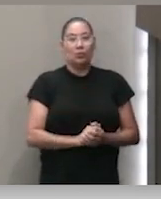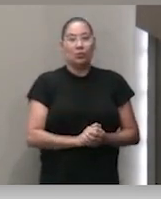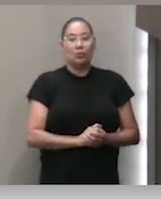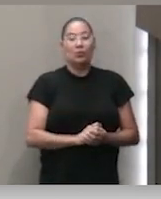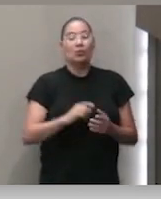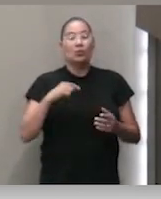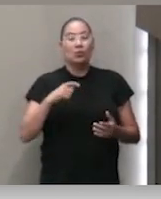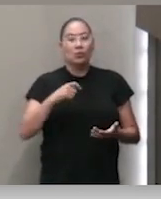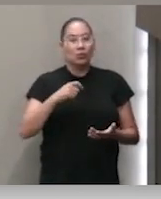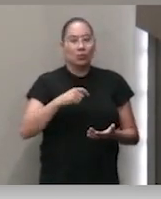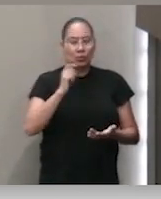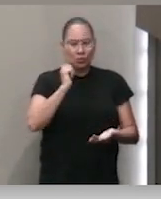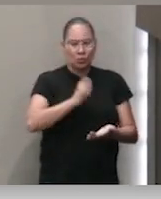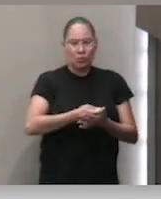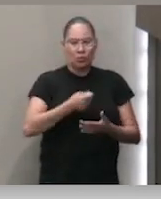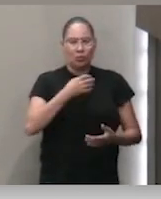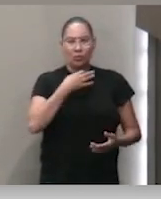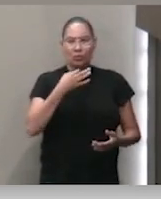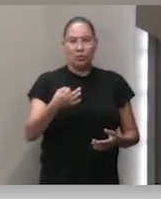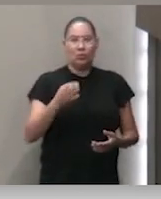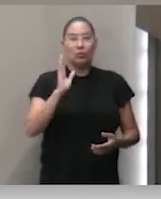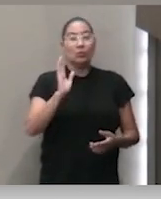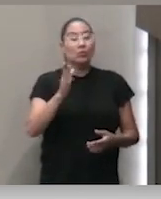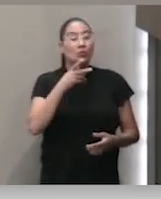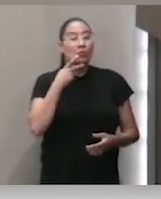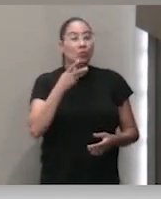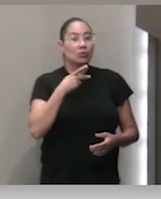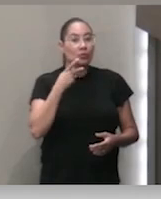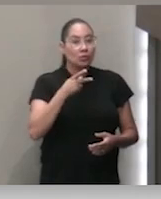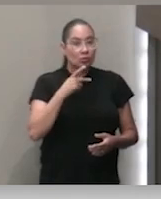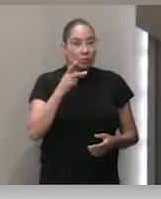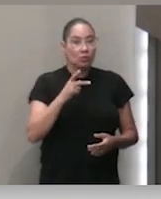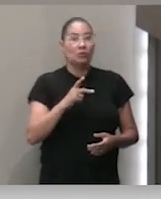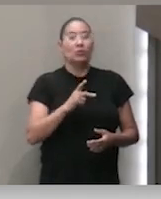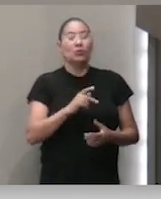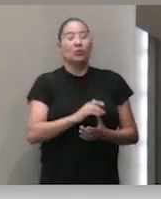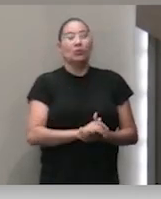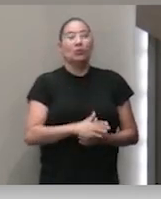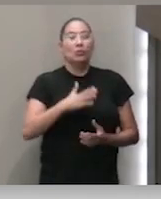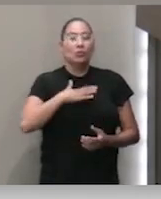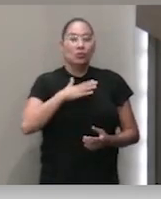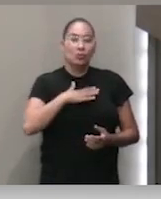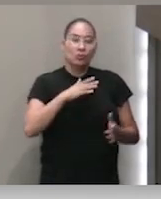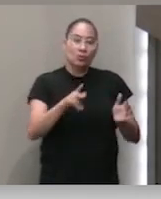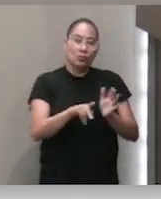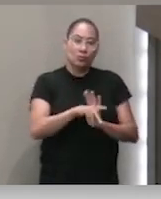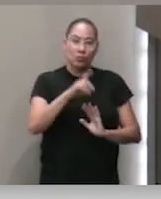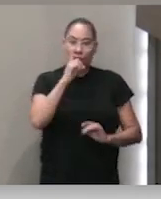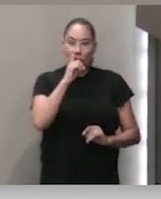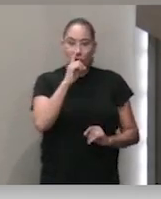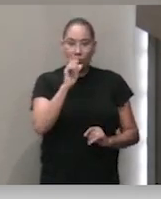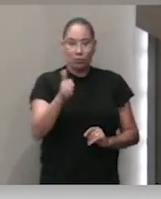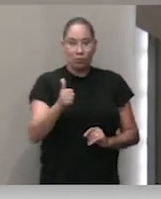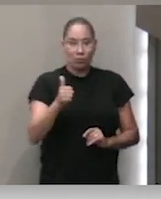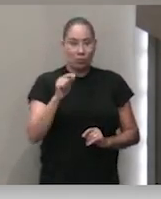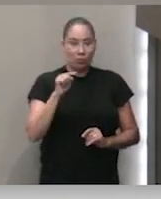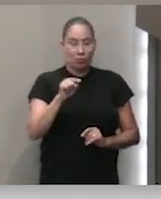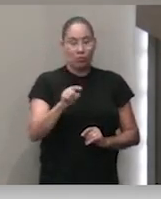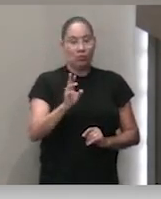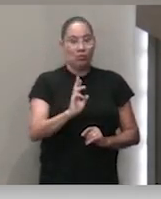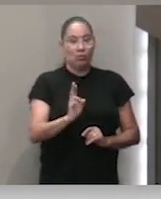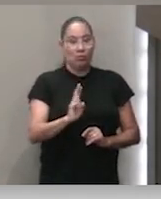são cobranças absurdas, falei já aqui sobre a questão, né, pessoal, de novo, a minha própria mãe,